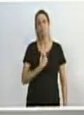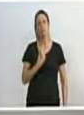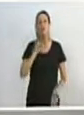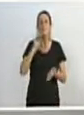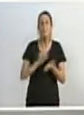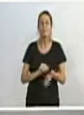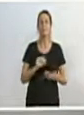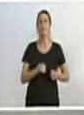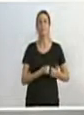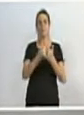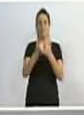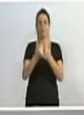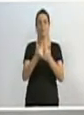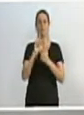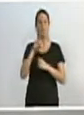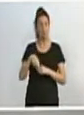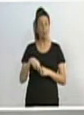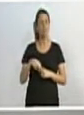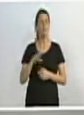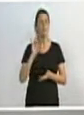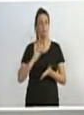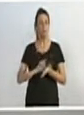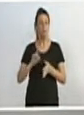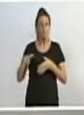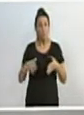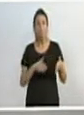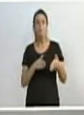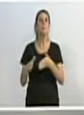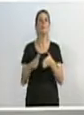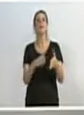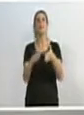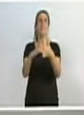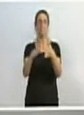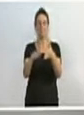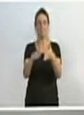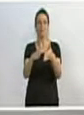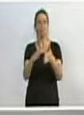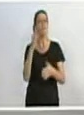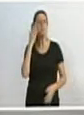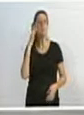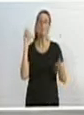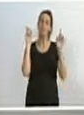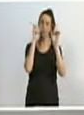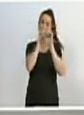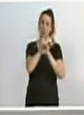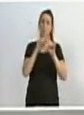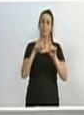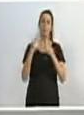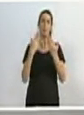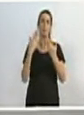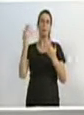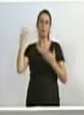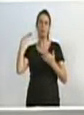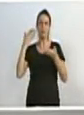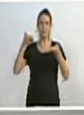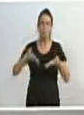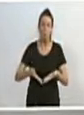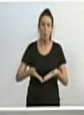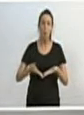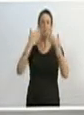uma caminhada muito longa. E a gente sabe que, com muita dificuldade, mas hoje a visão é outra. A visão